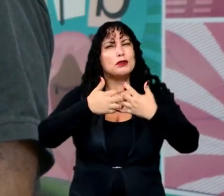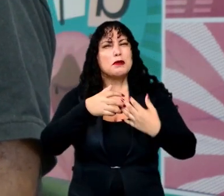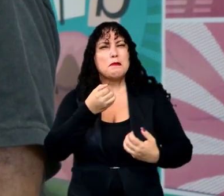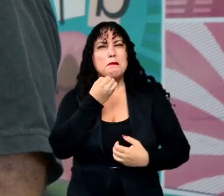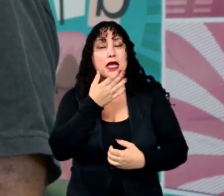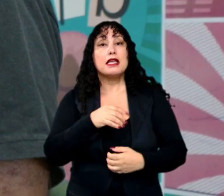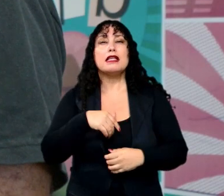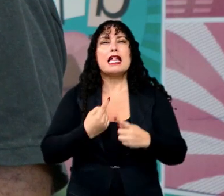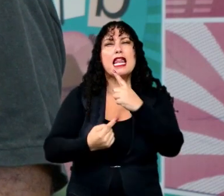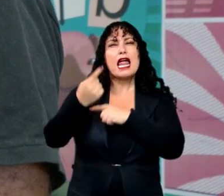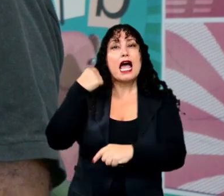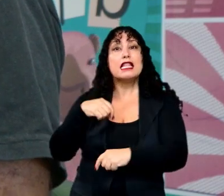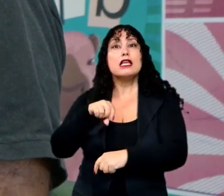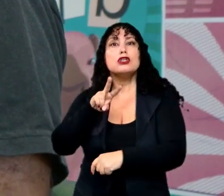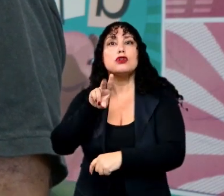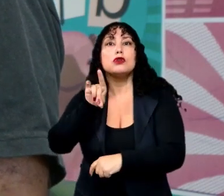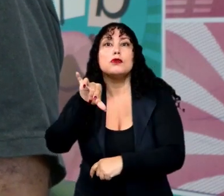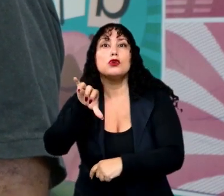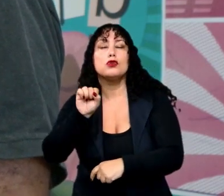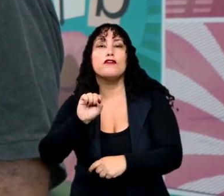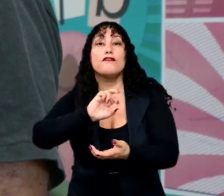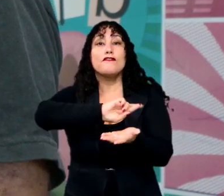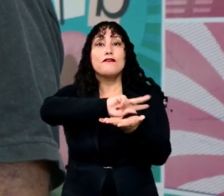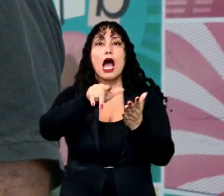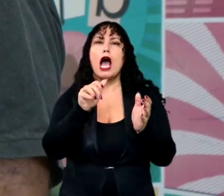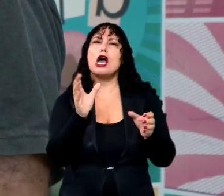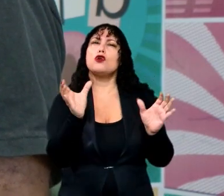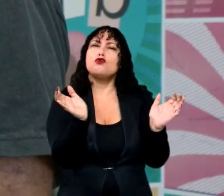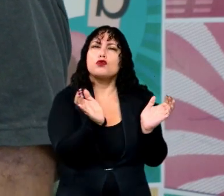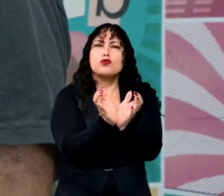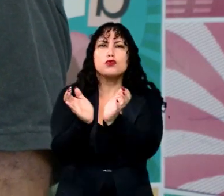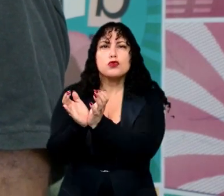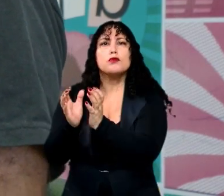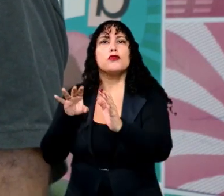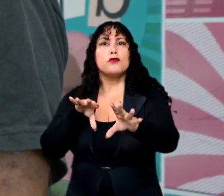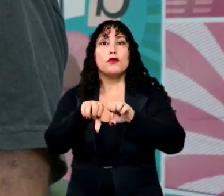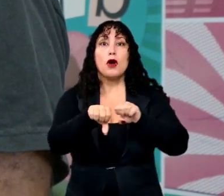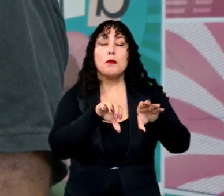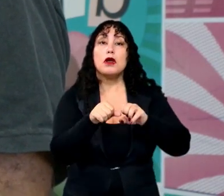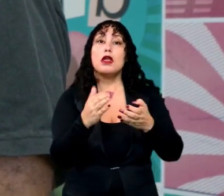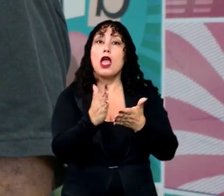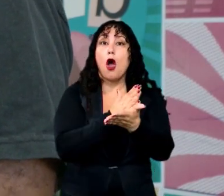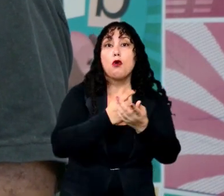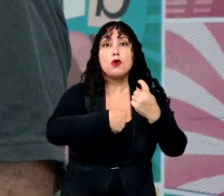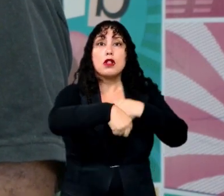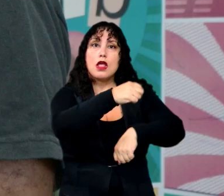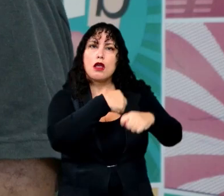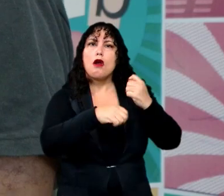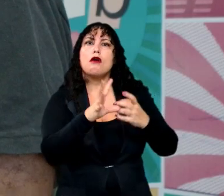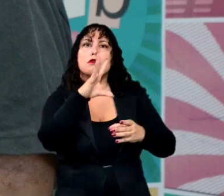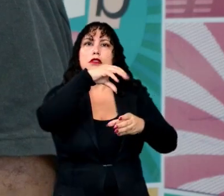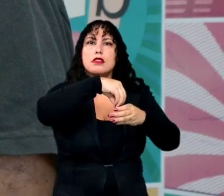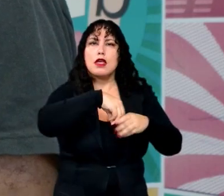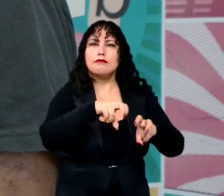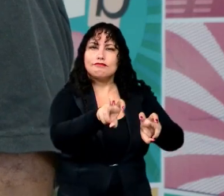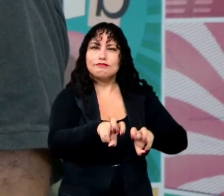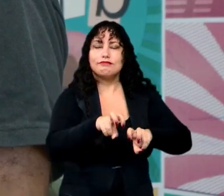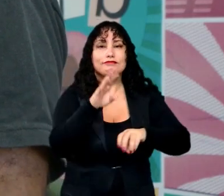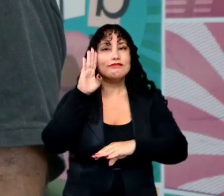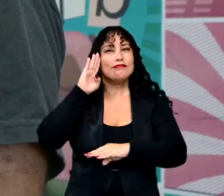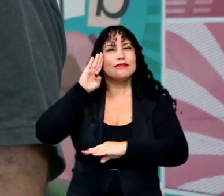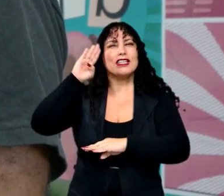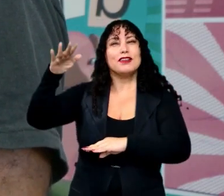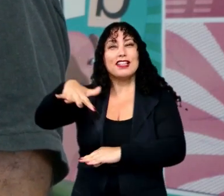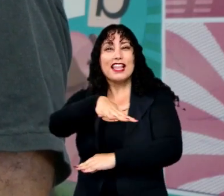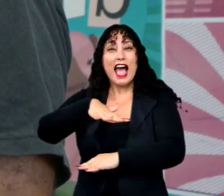2018 atuando várias turmas formadas e alguns negócios já implementados no campo então principalmente